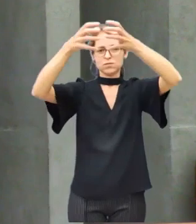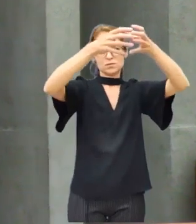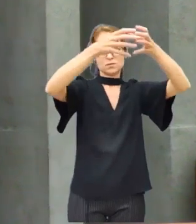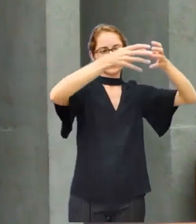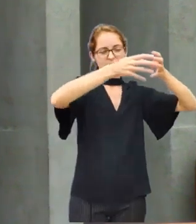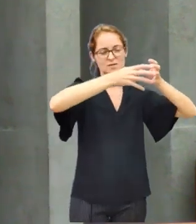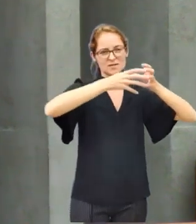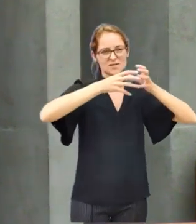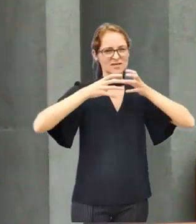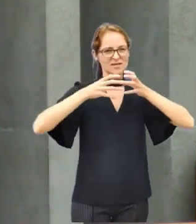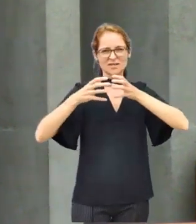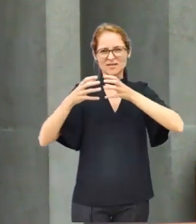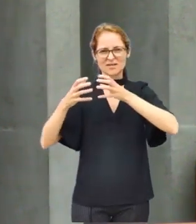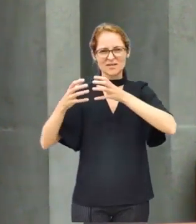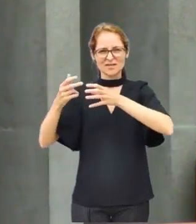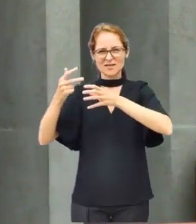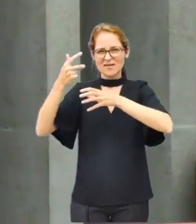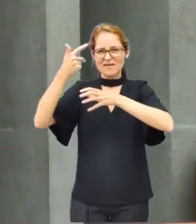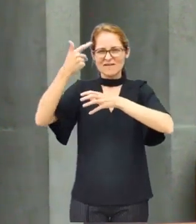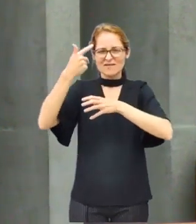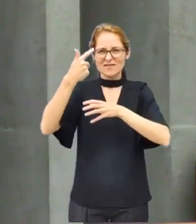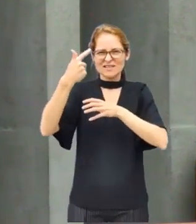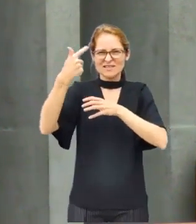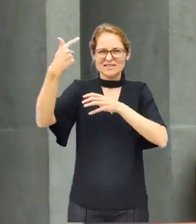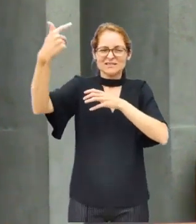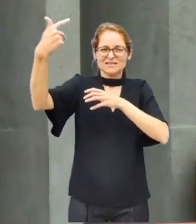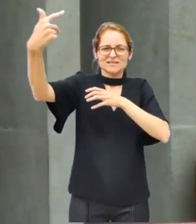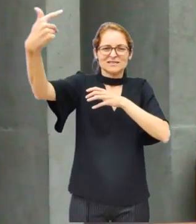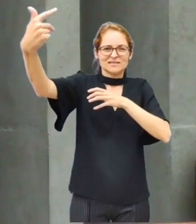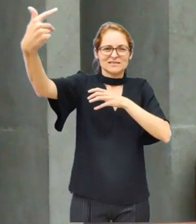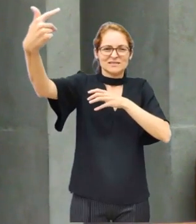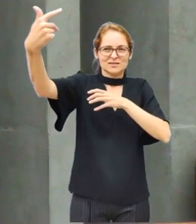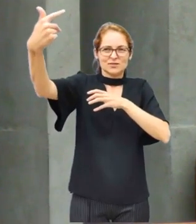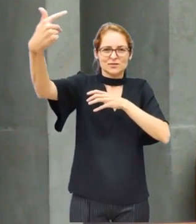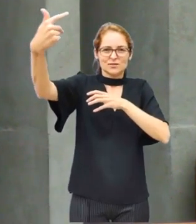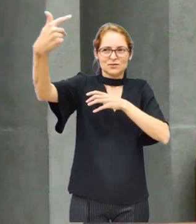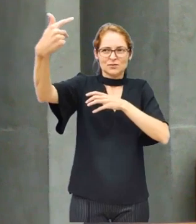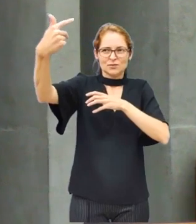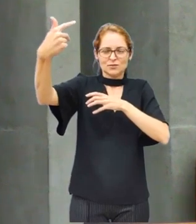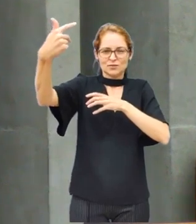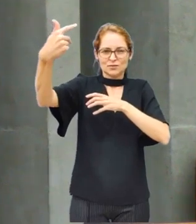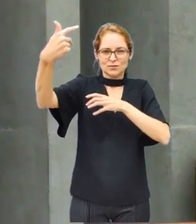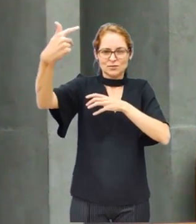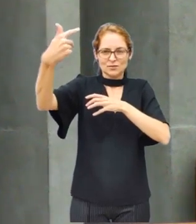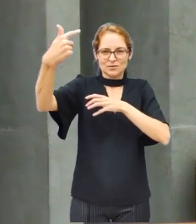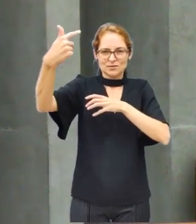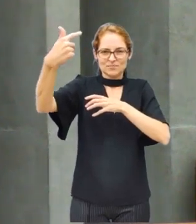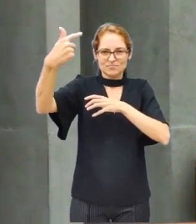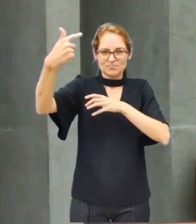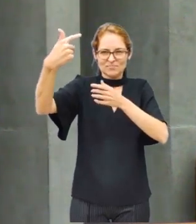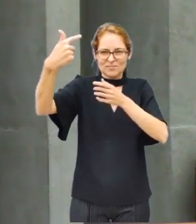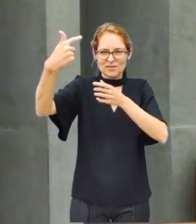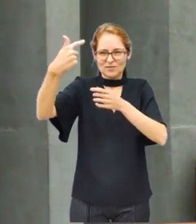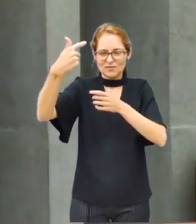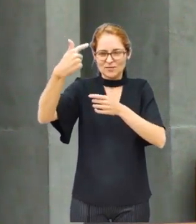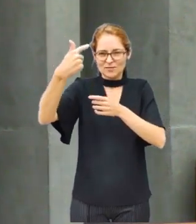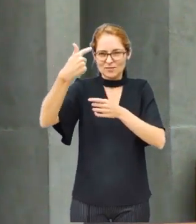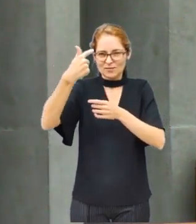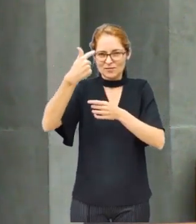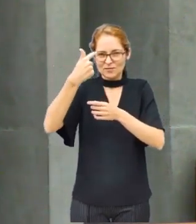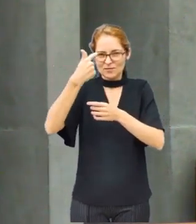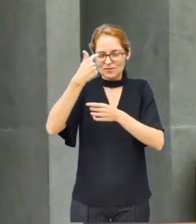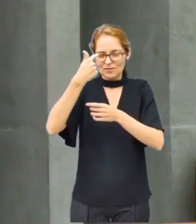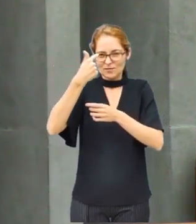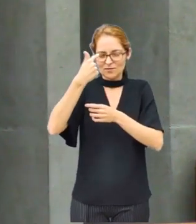quando parece não ter mais onde, para onde essa câmera ir, ela começa a voltar. Para cada um daqueles elementos, volta, volta, volta, até atingir